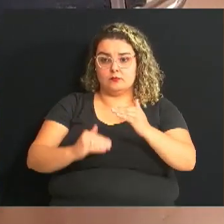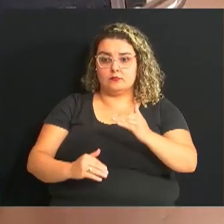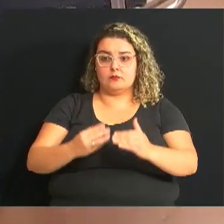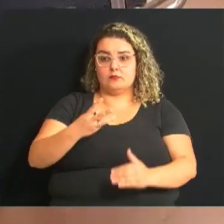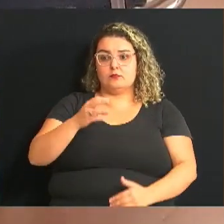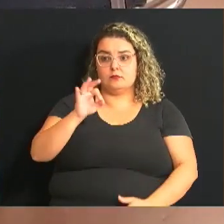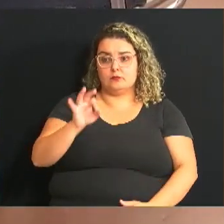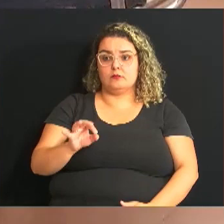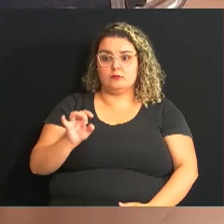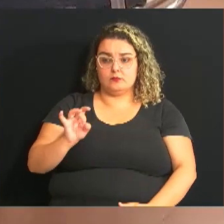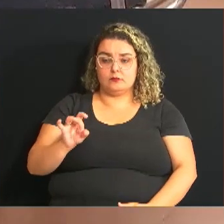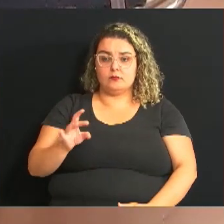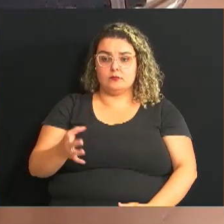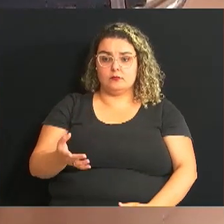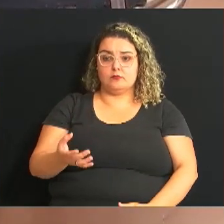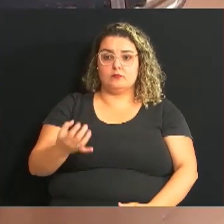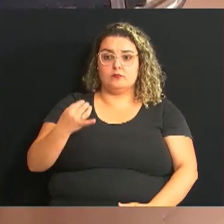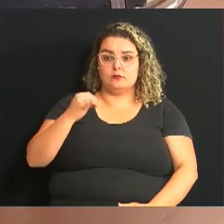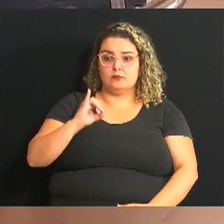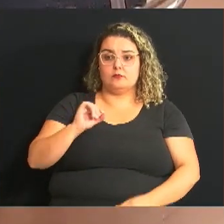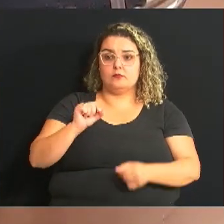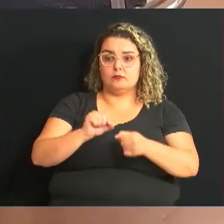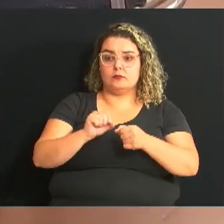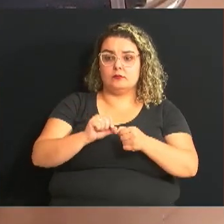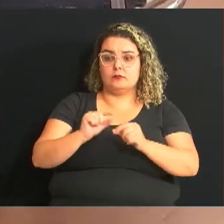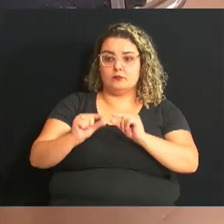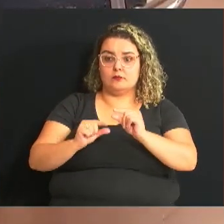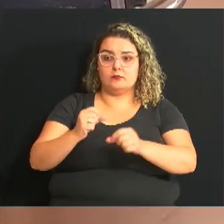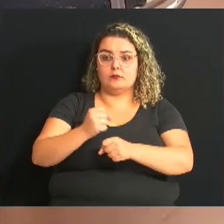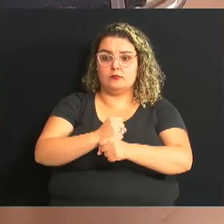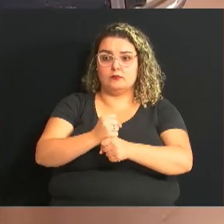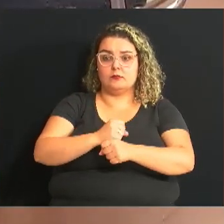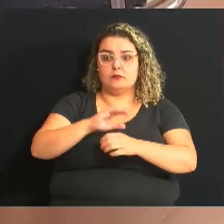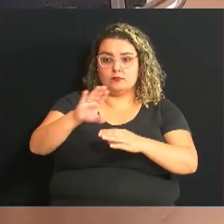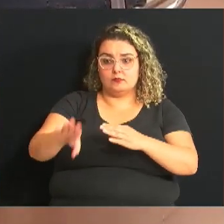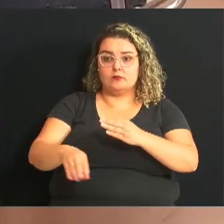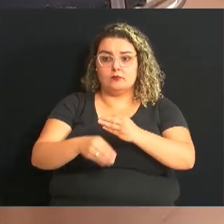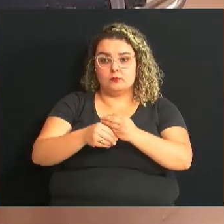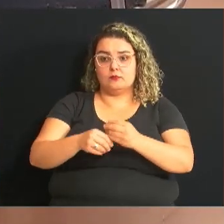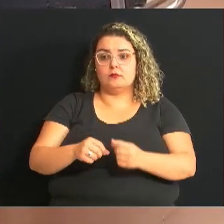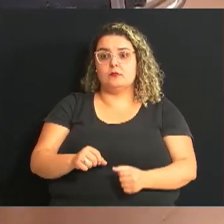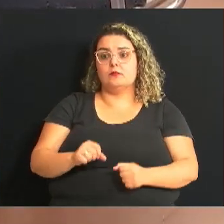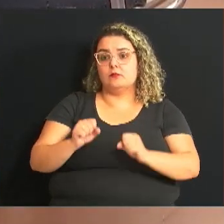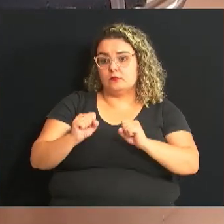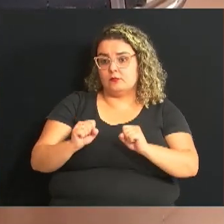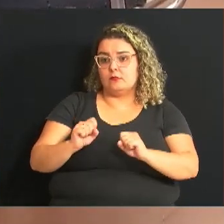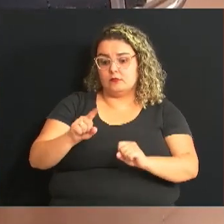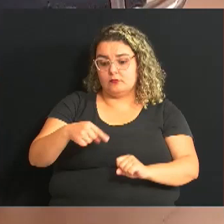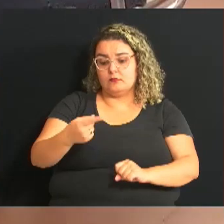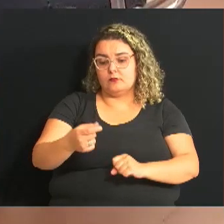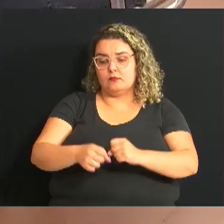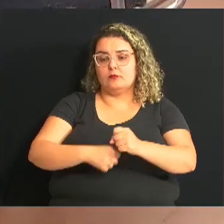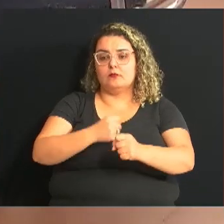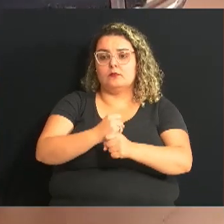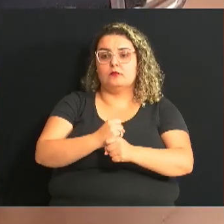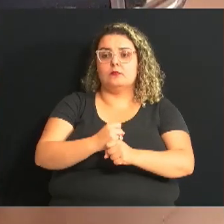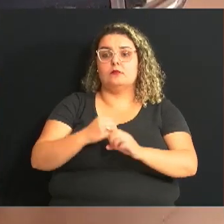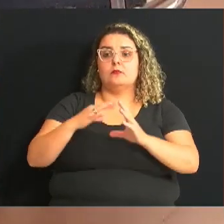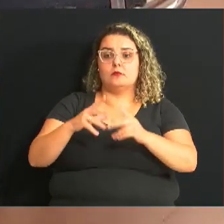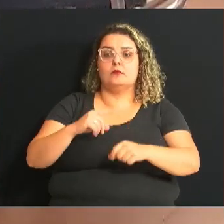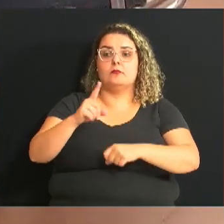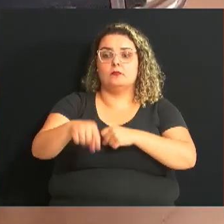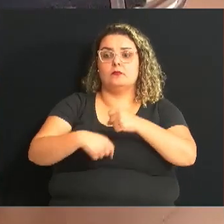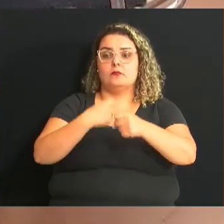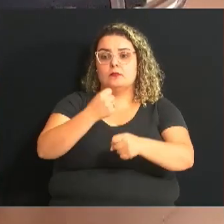né? Então, se você fez um pouquinho esse ano e quiser complementar depois, você pode, mas se você deixar tudo para o ano que vem, você só